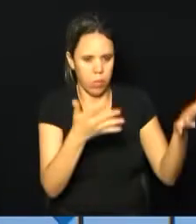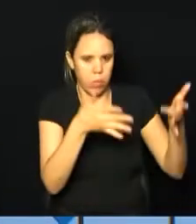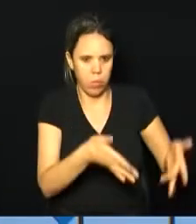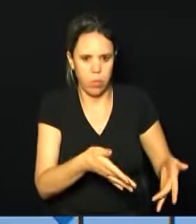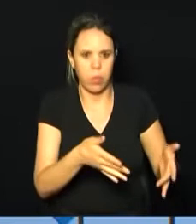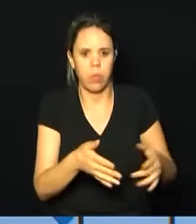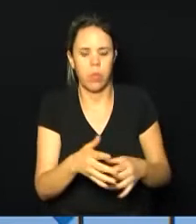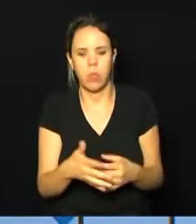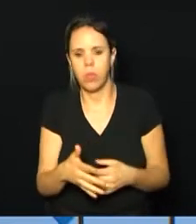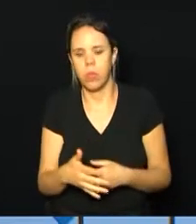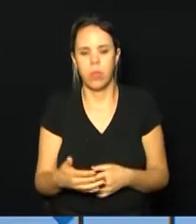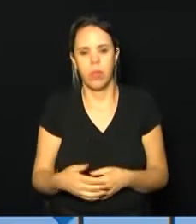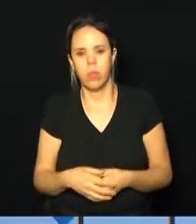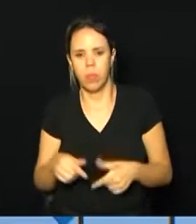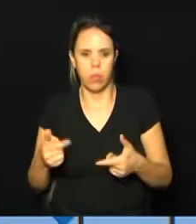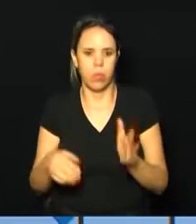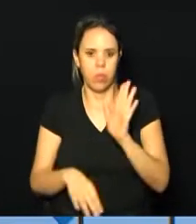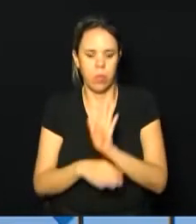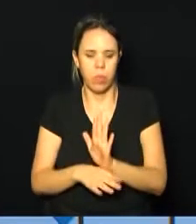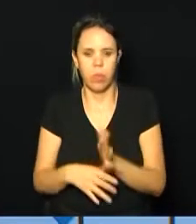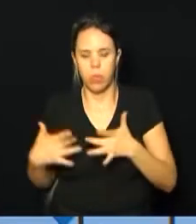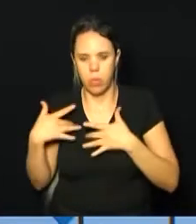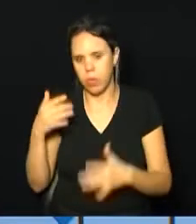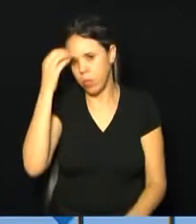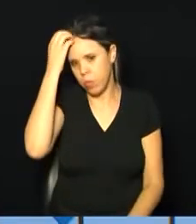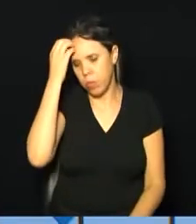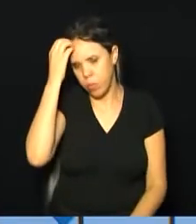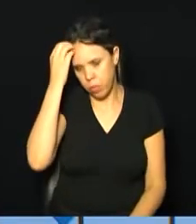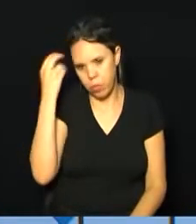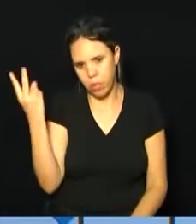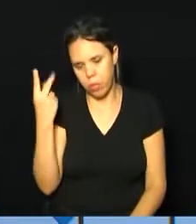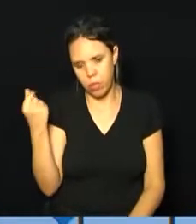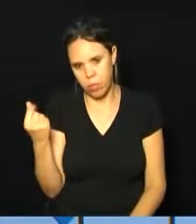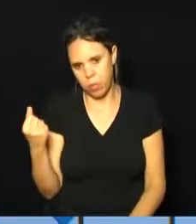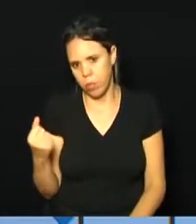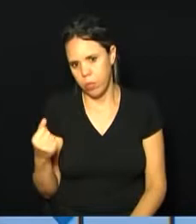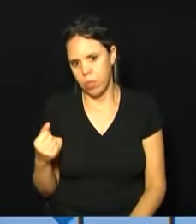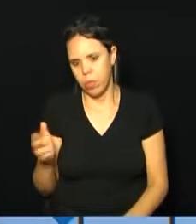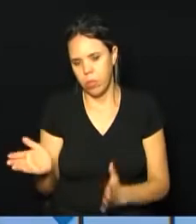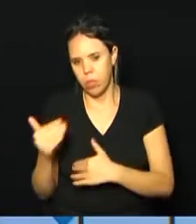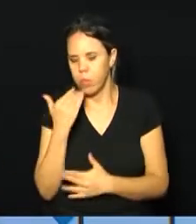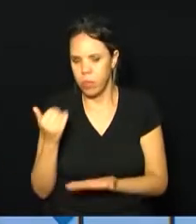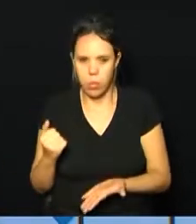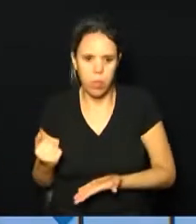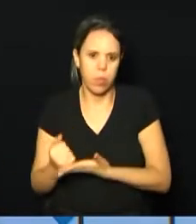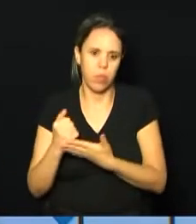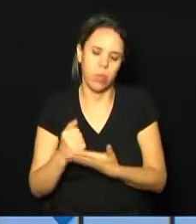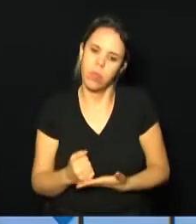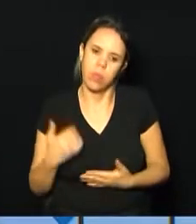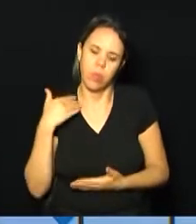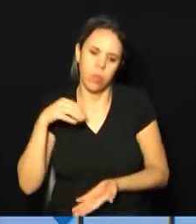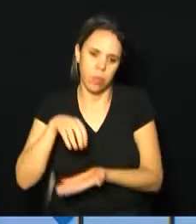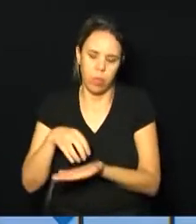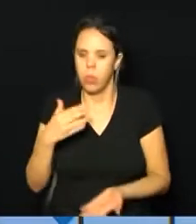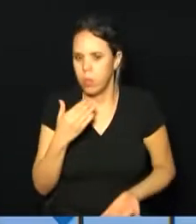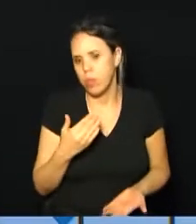na maquininha do mercado a sua ação, a sua doação em valores para que as cestas sejam encaminhadas ao banco de